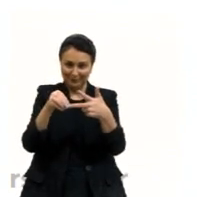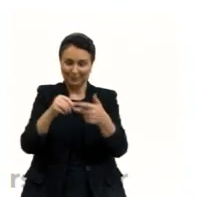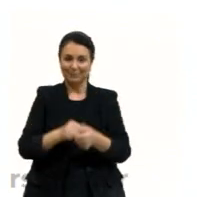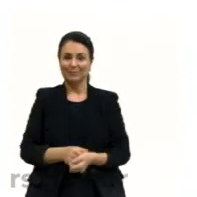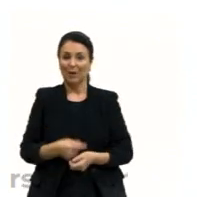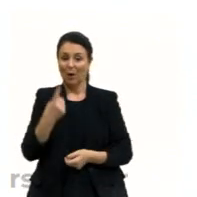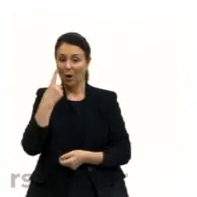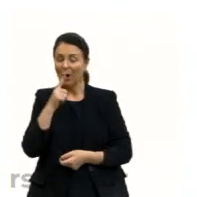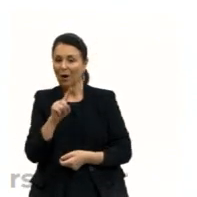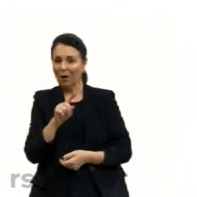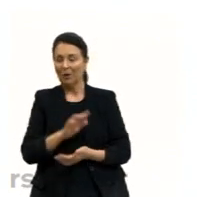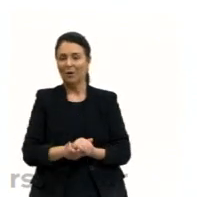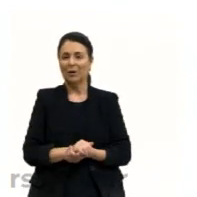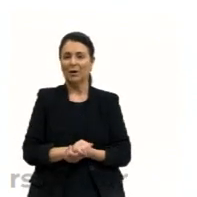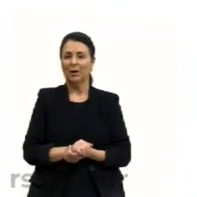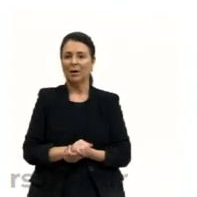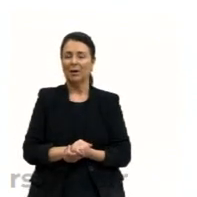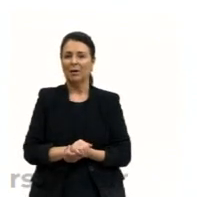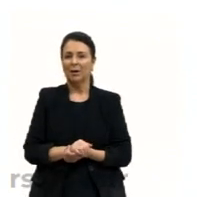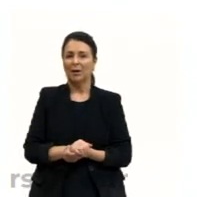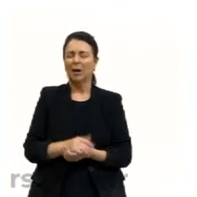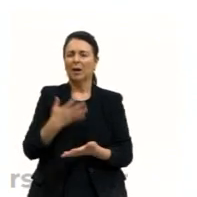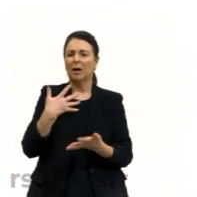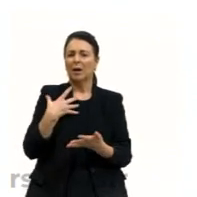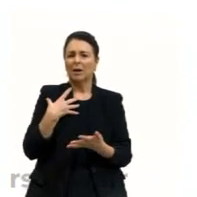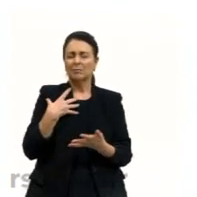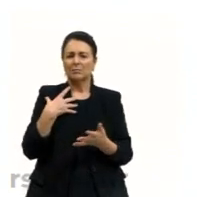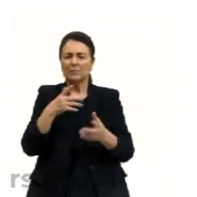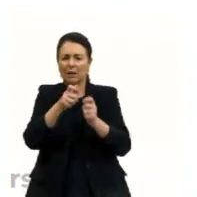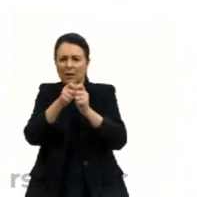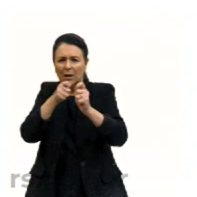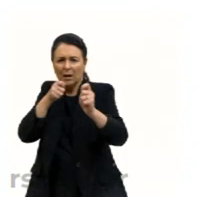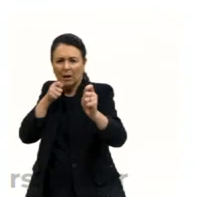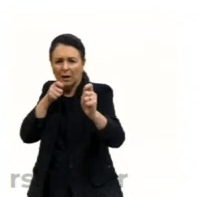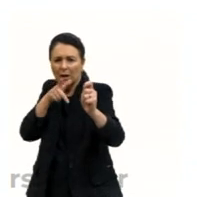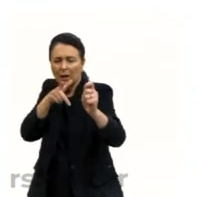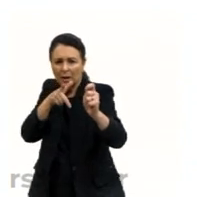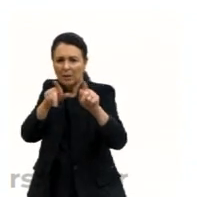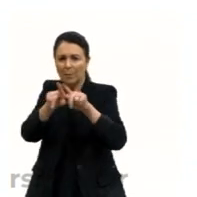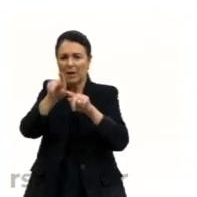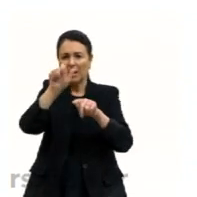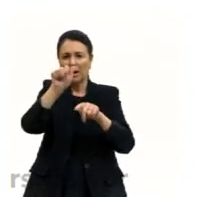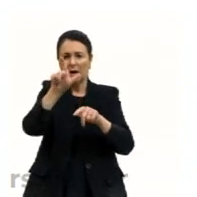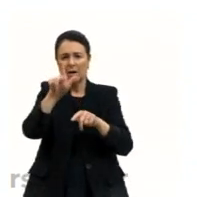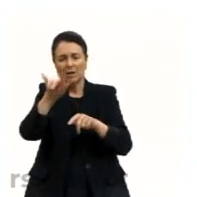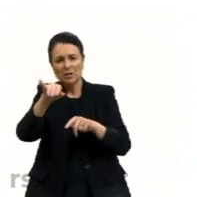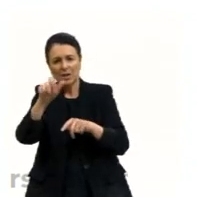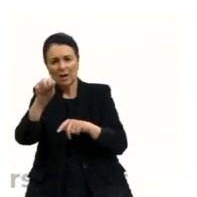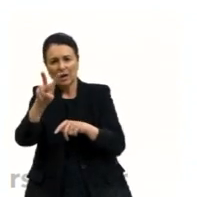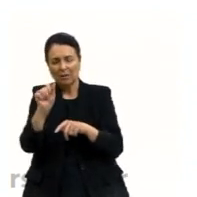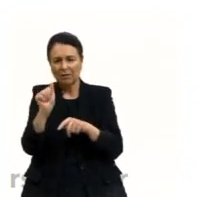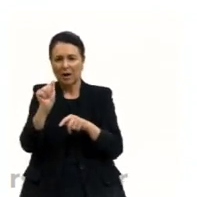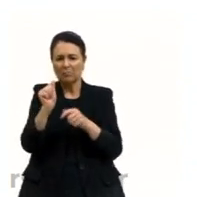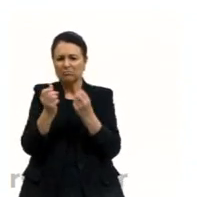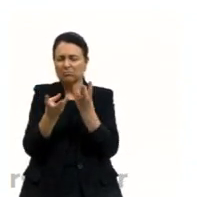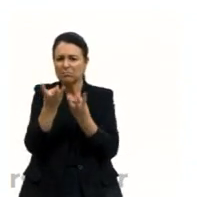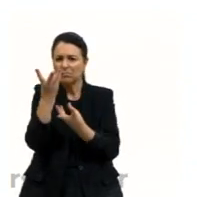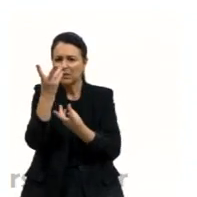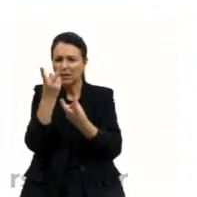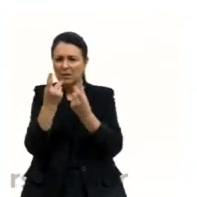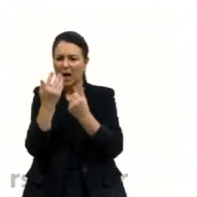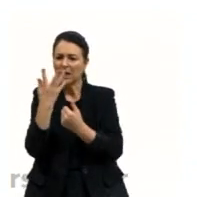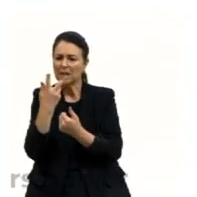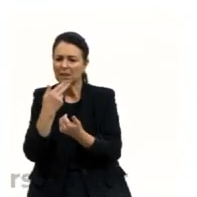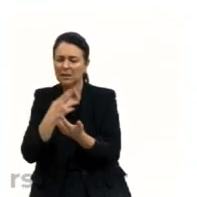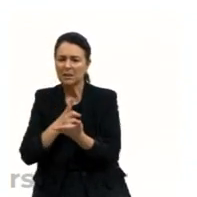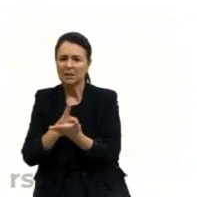e olha só meu amor tudo é mistério suas Flechas e sua aljava sua chame sua infância